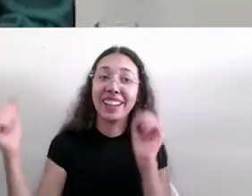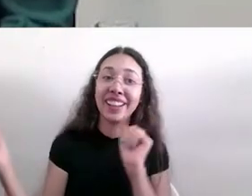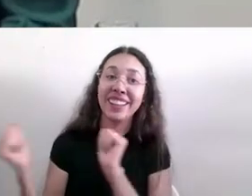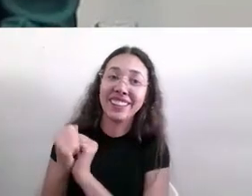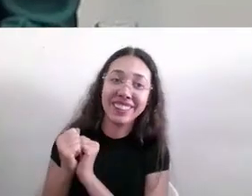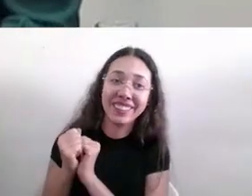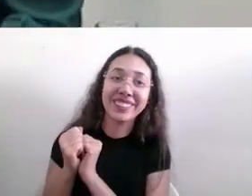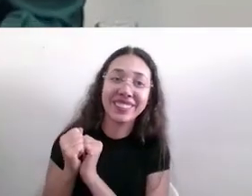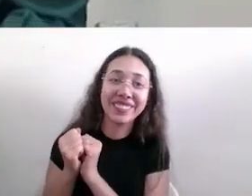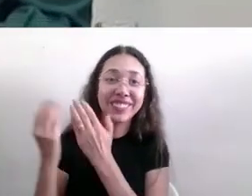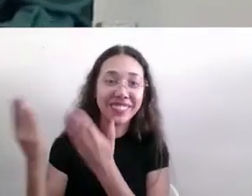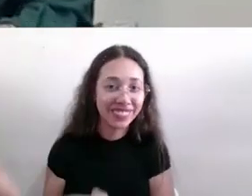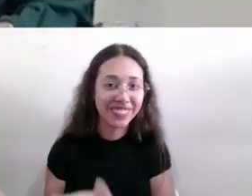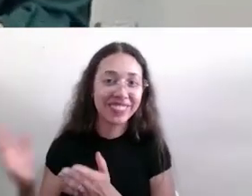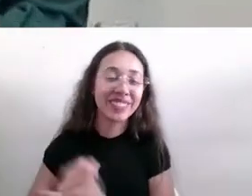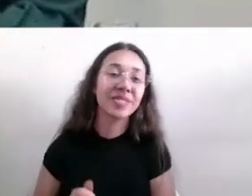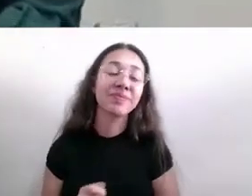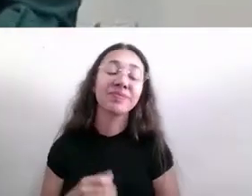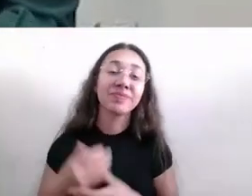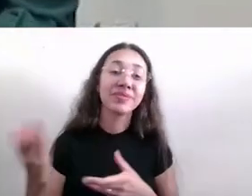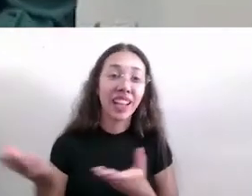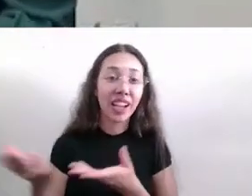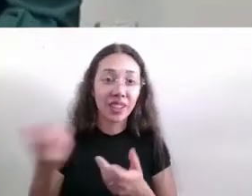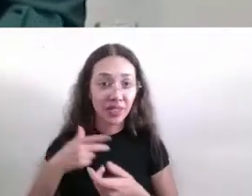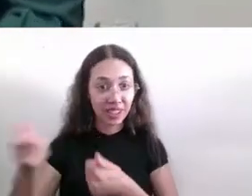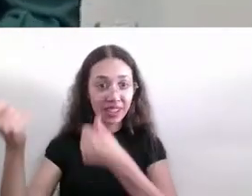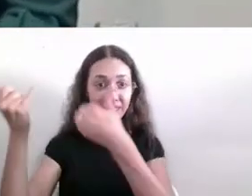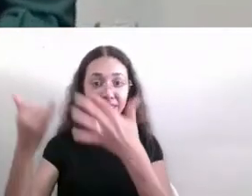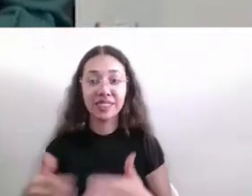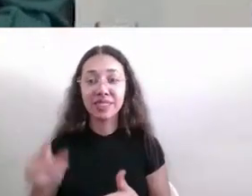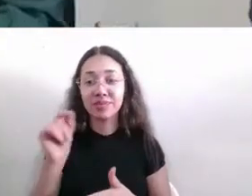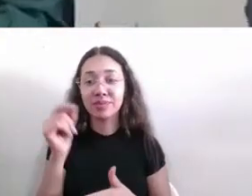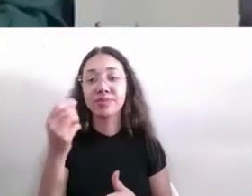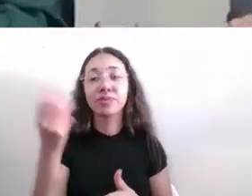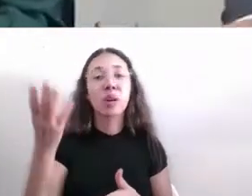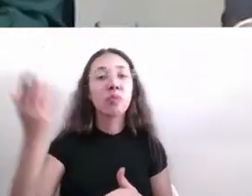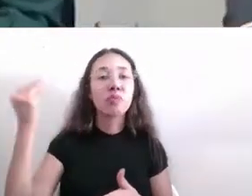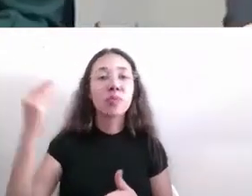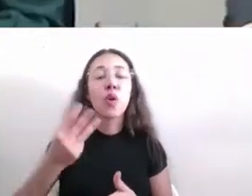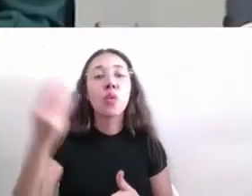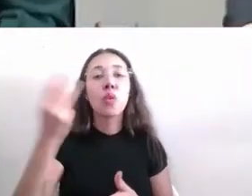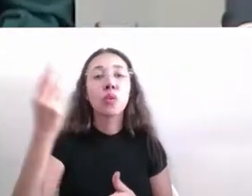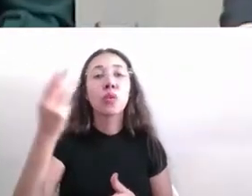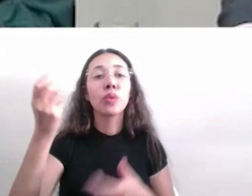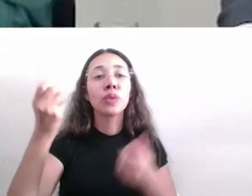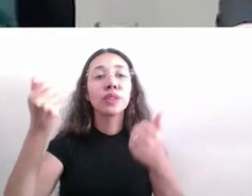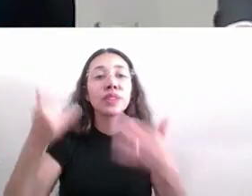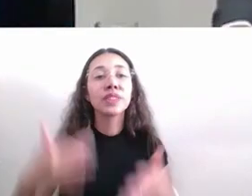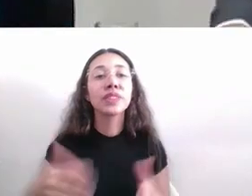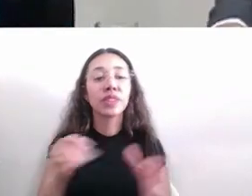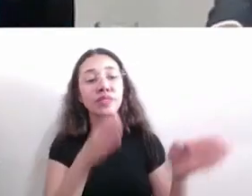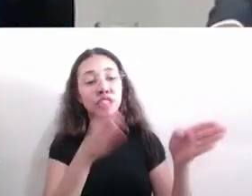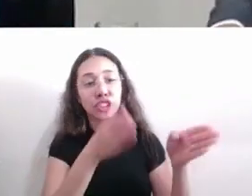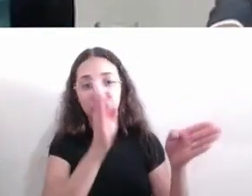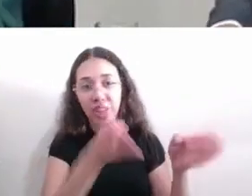aqui e que vai agora nos contar a terceira parte deste